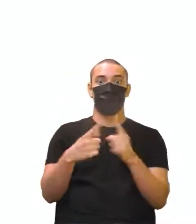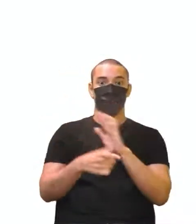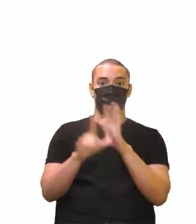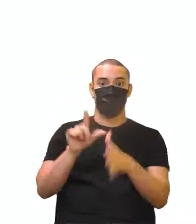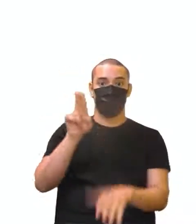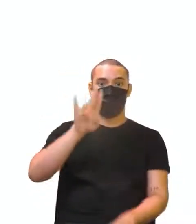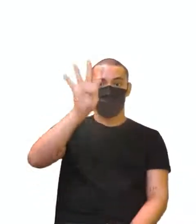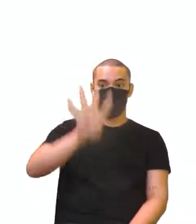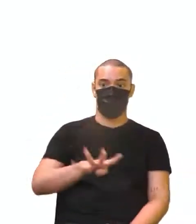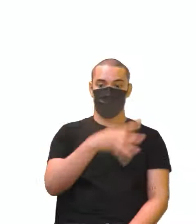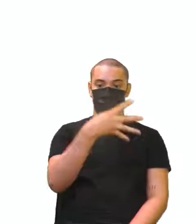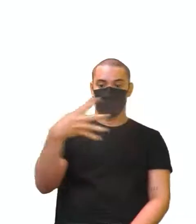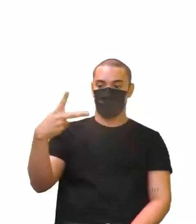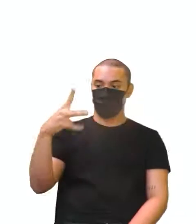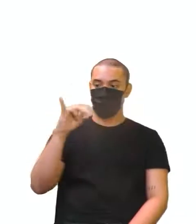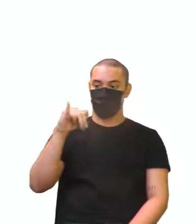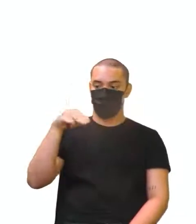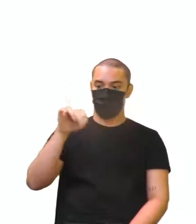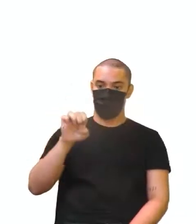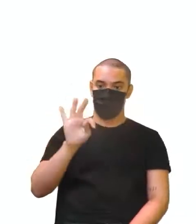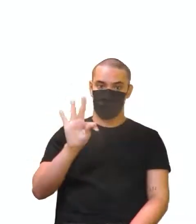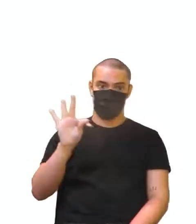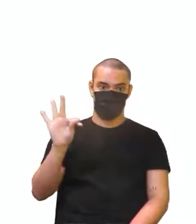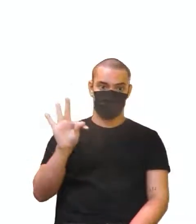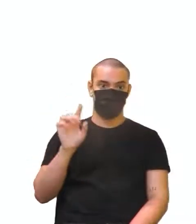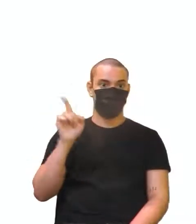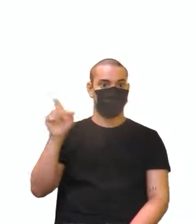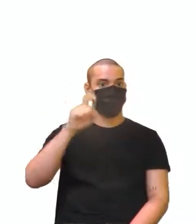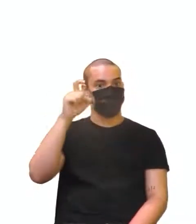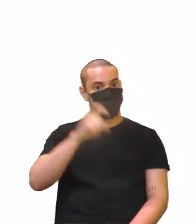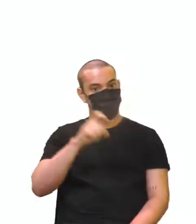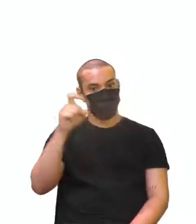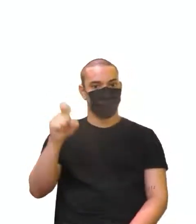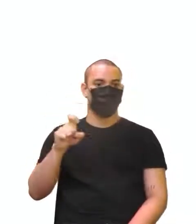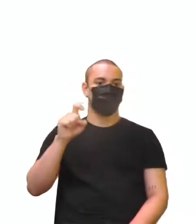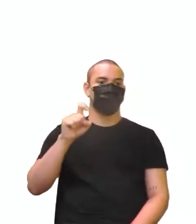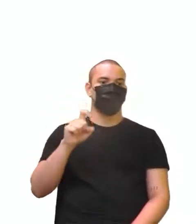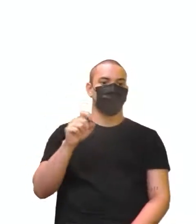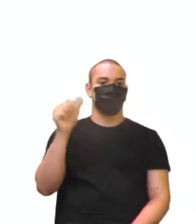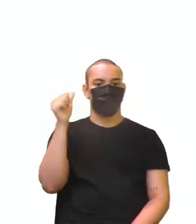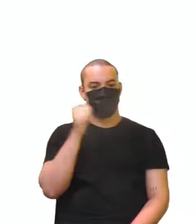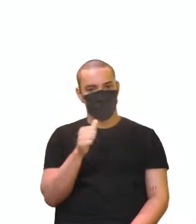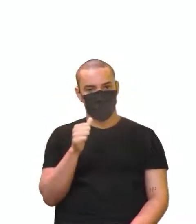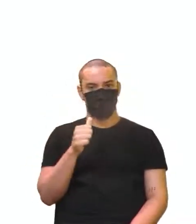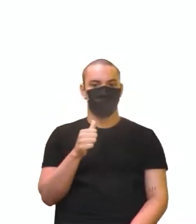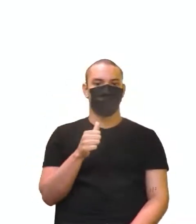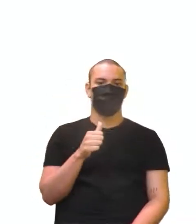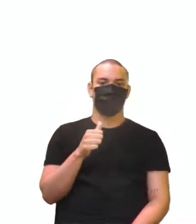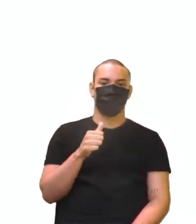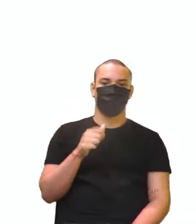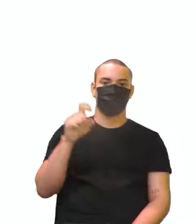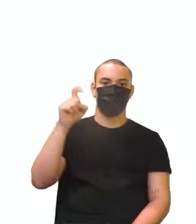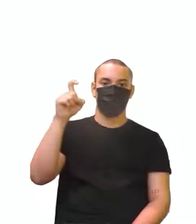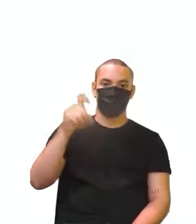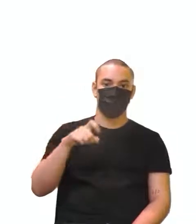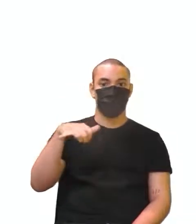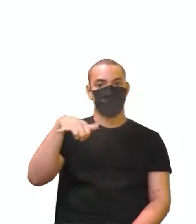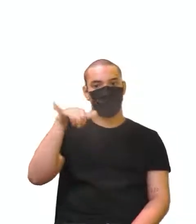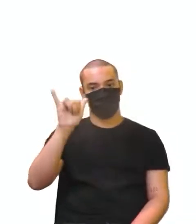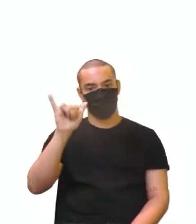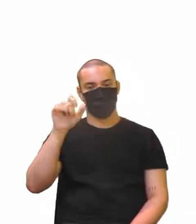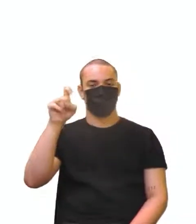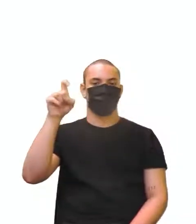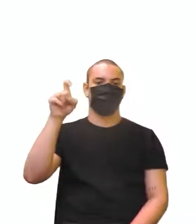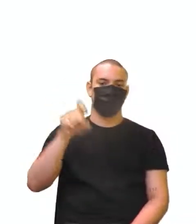estilo chuveirinho aqui, ó. XX, XX. Então, você vai ter menina. Aí, você vai pegar o XY